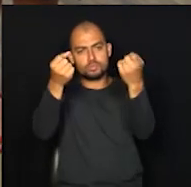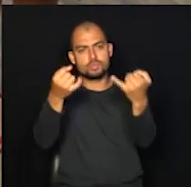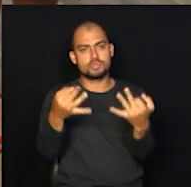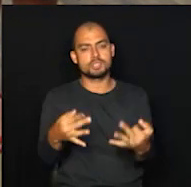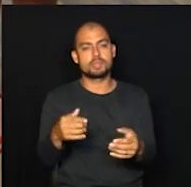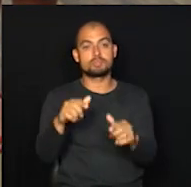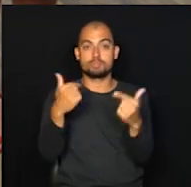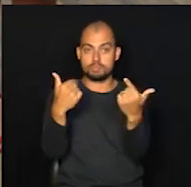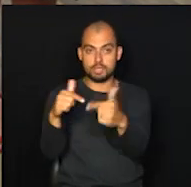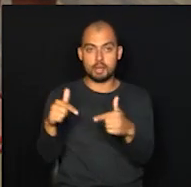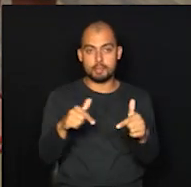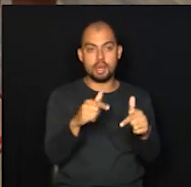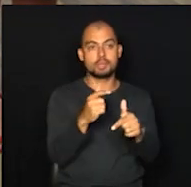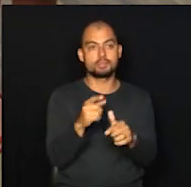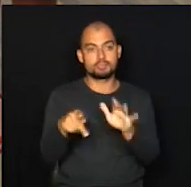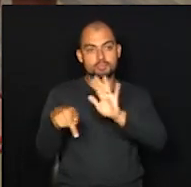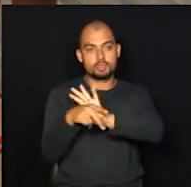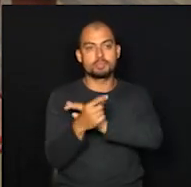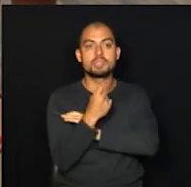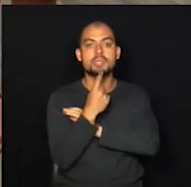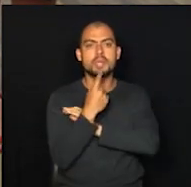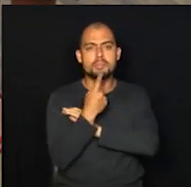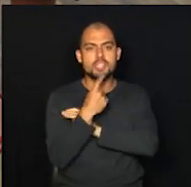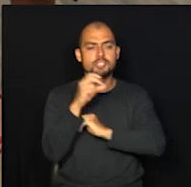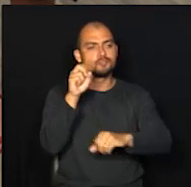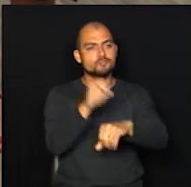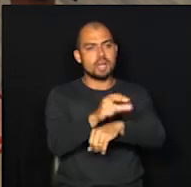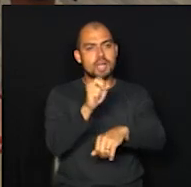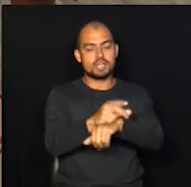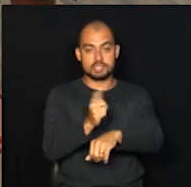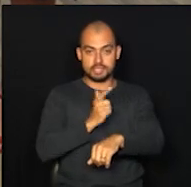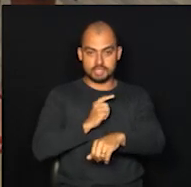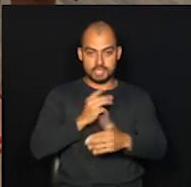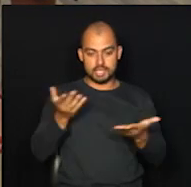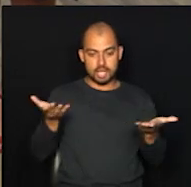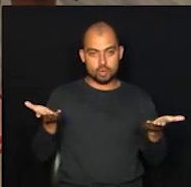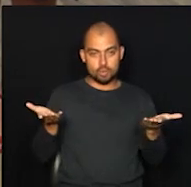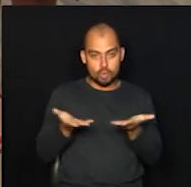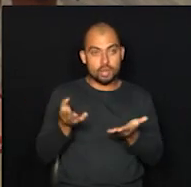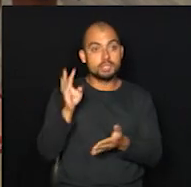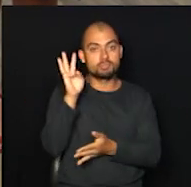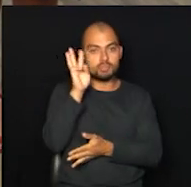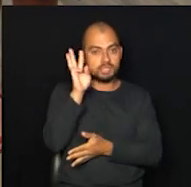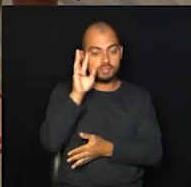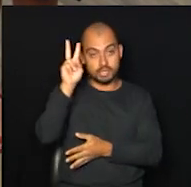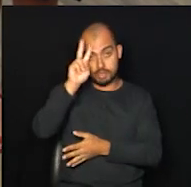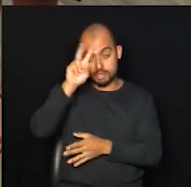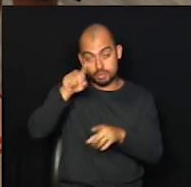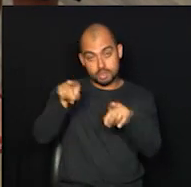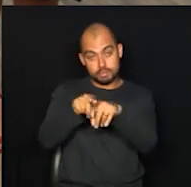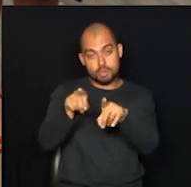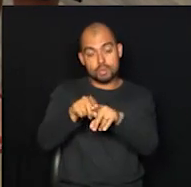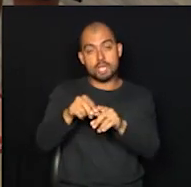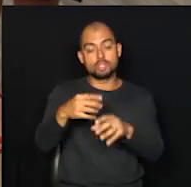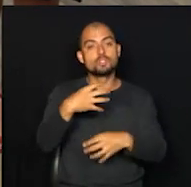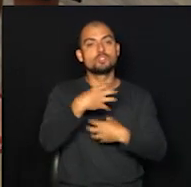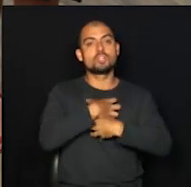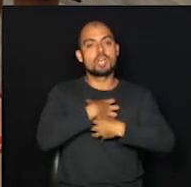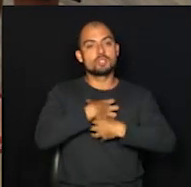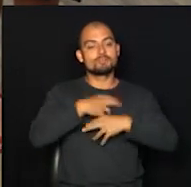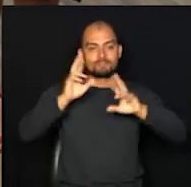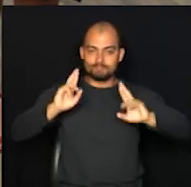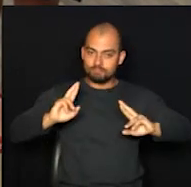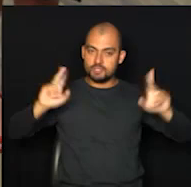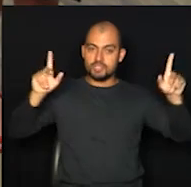Trabalhador de Campinas, com inúmeras vagas para esta terça-feira. Lembrando que de um formato diferente, quem estiver